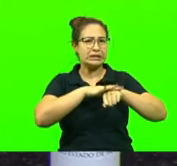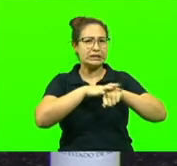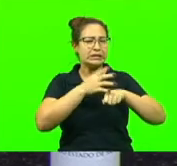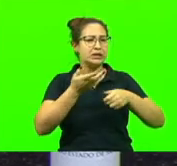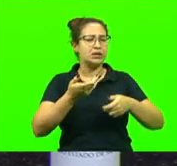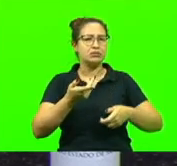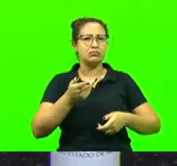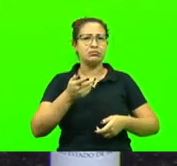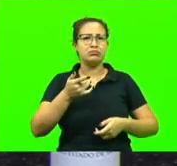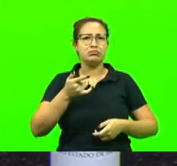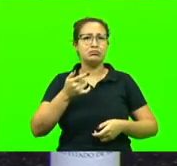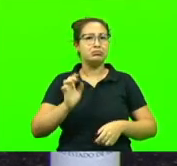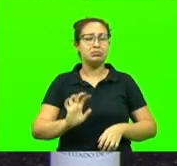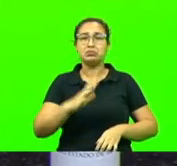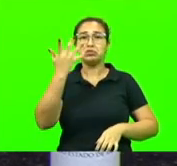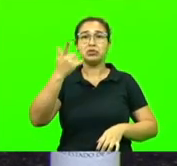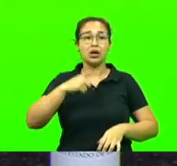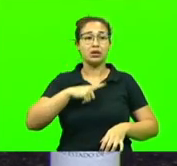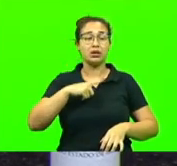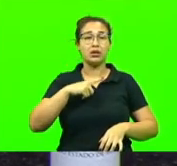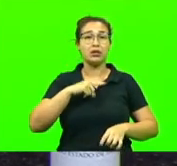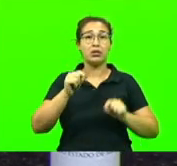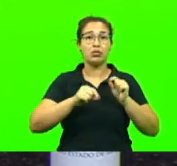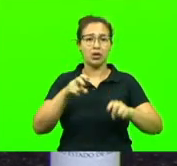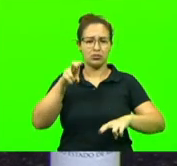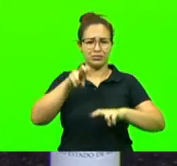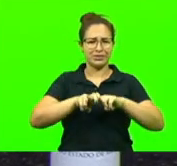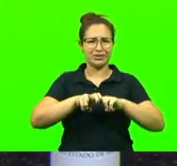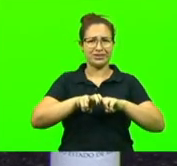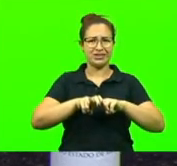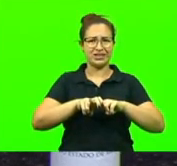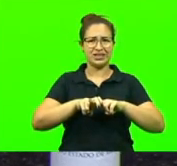de repente eu fico numa cadeira de plástico,